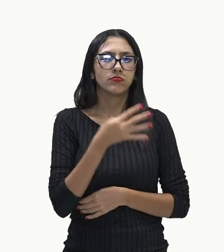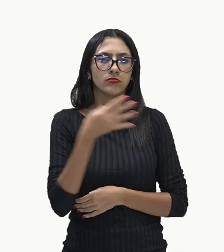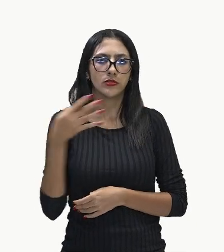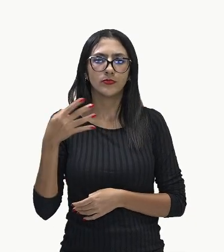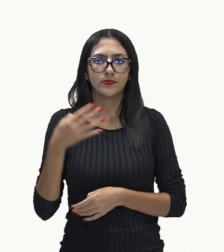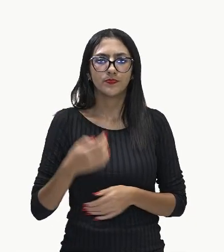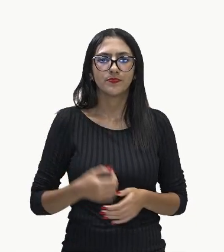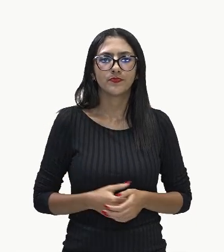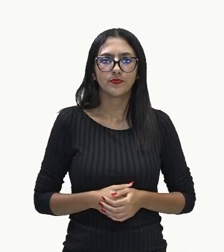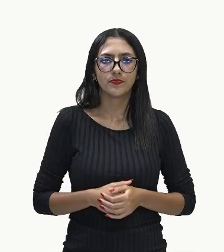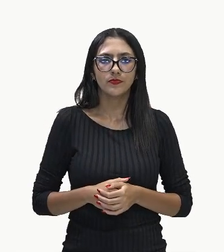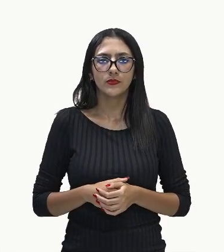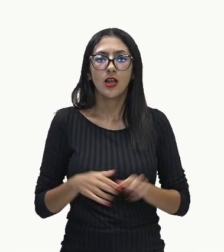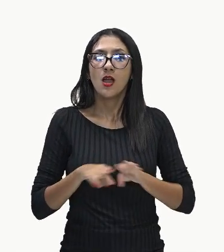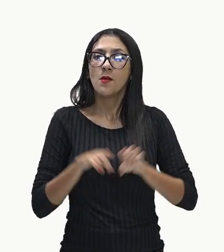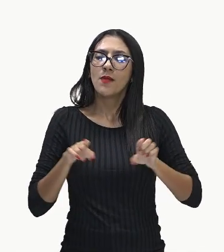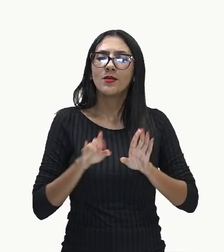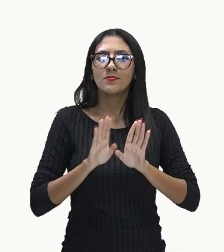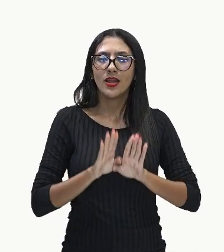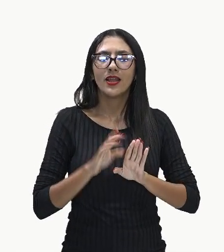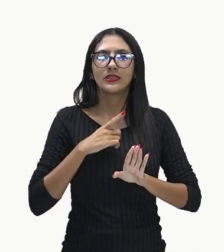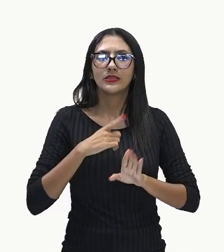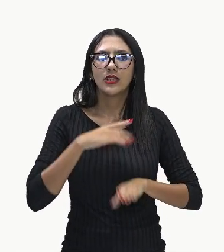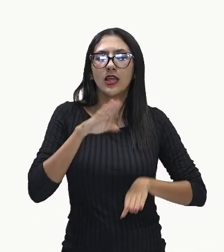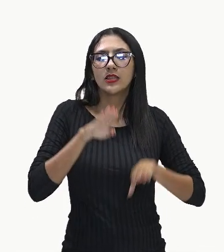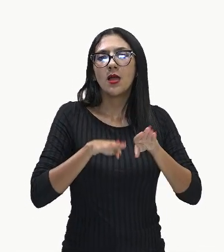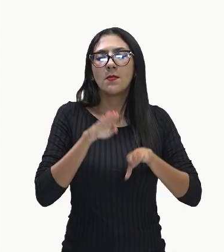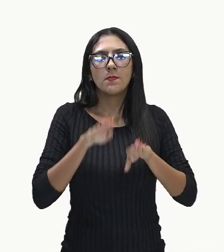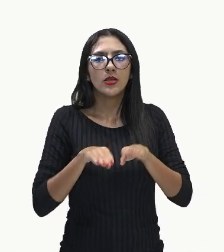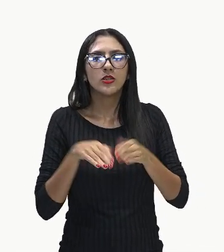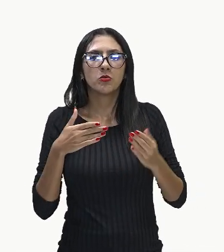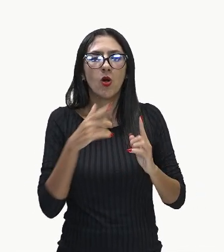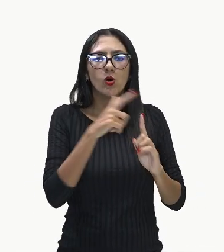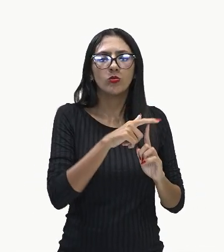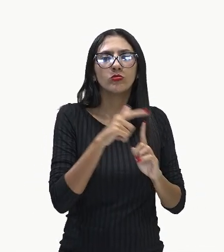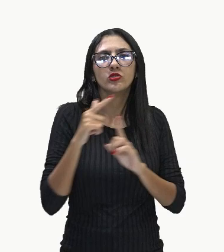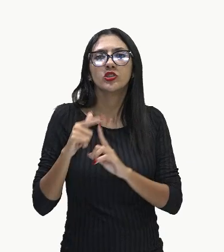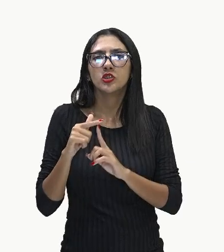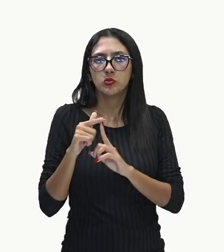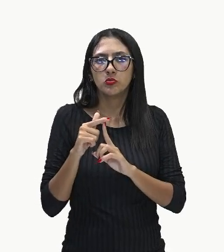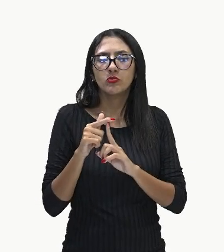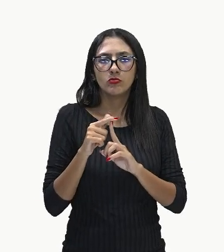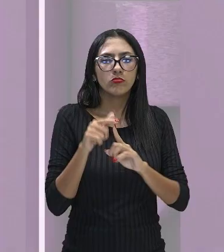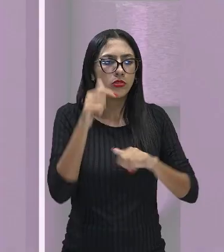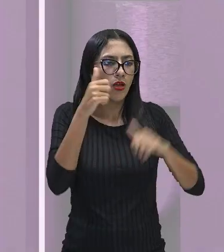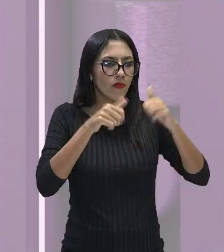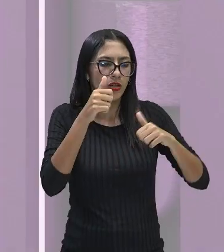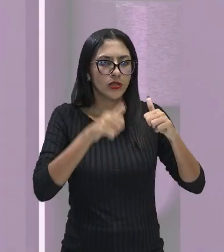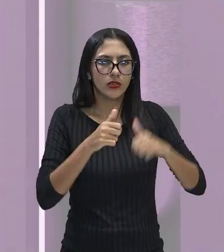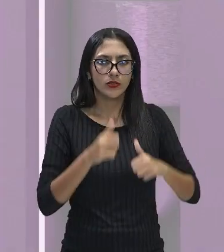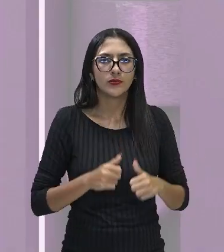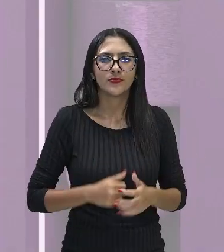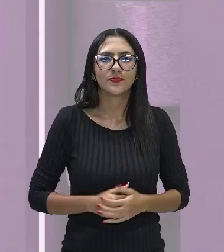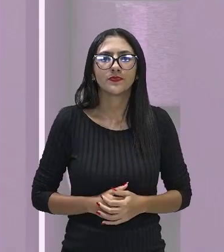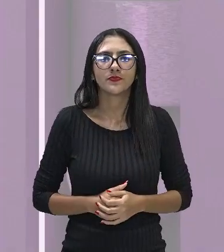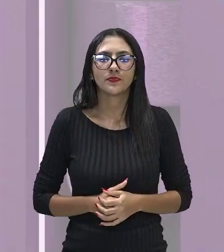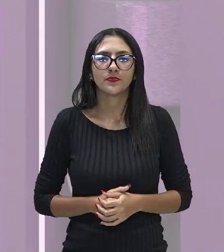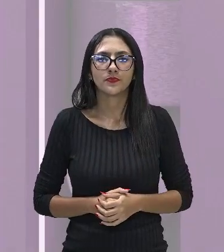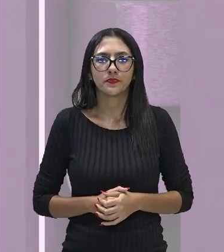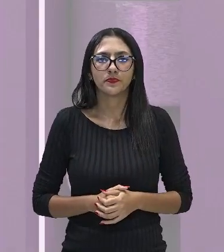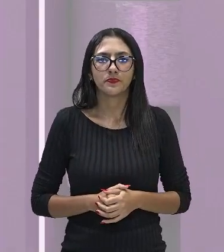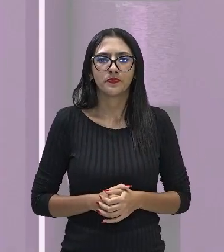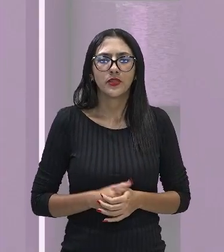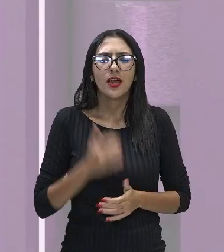utilizar depende da variável que está sendo analisada. Então, pessoal, eu sei que é